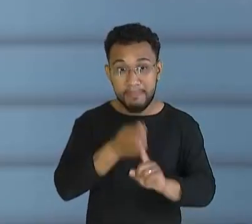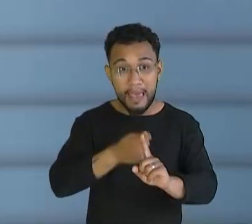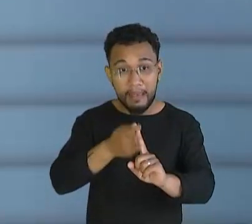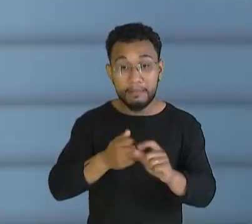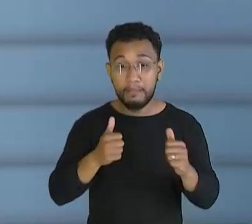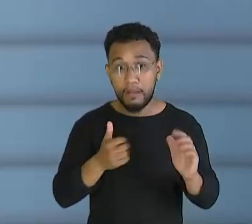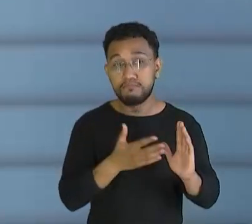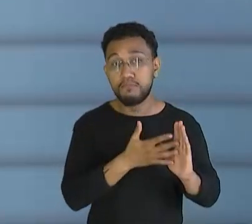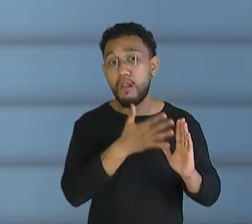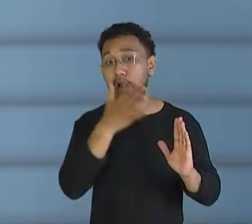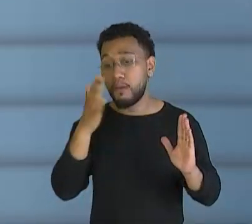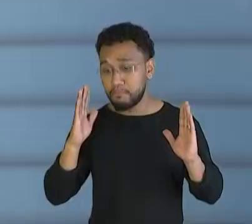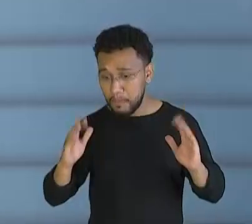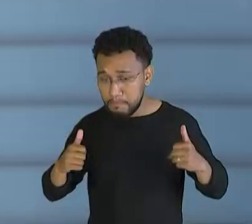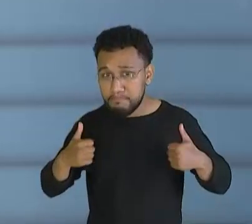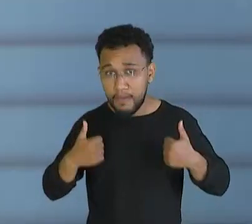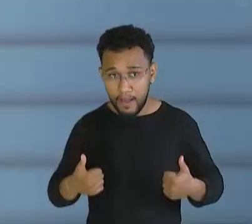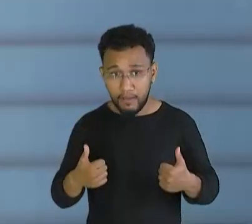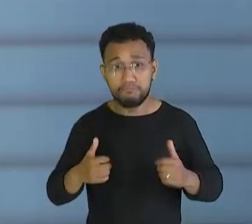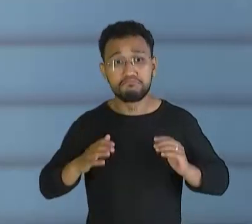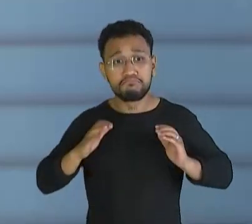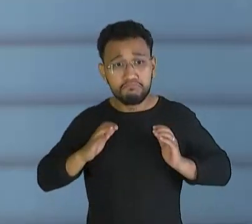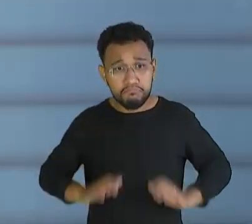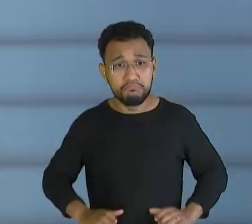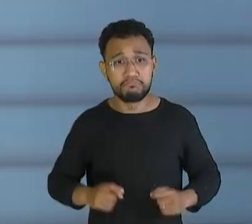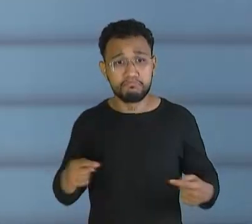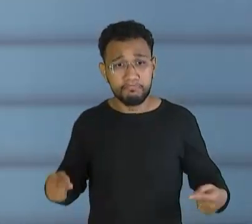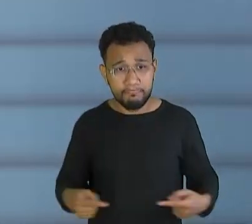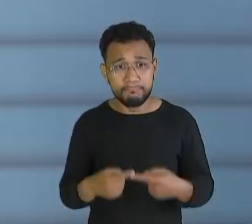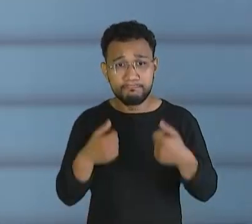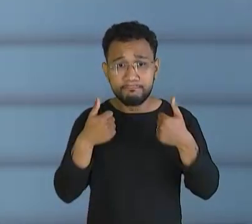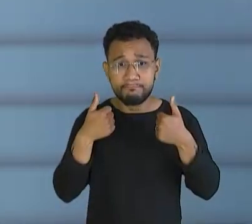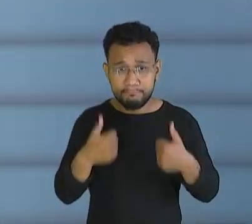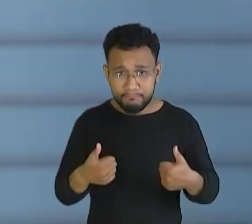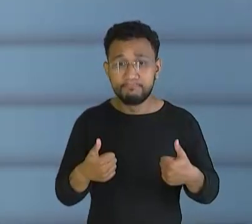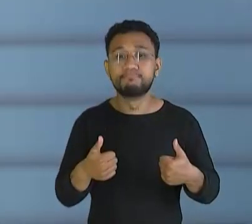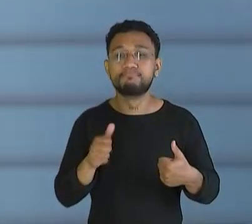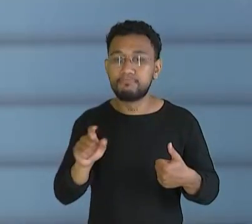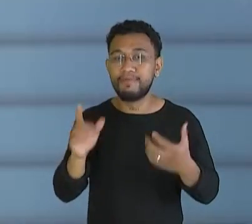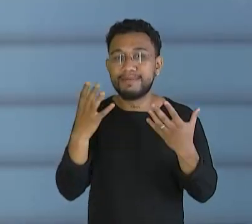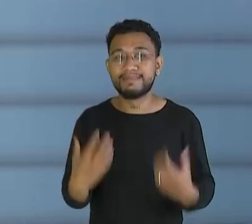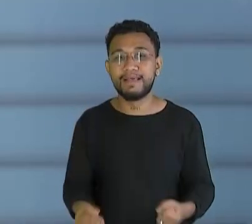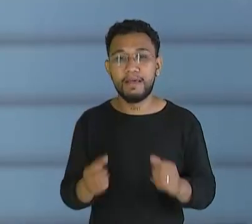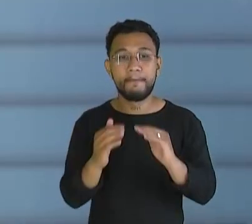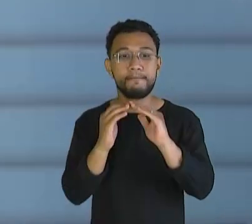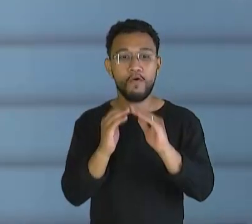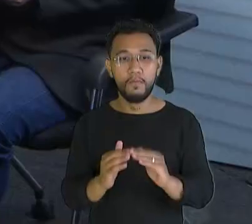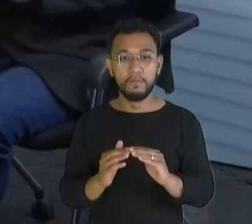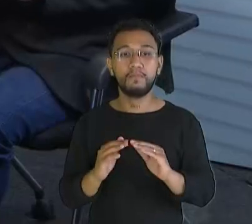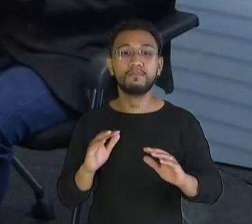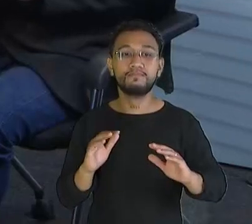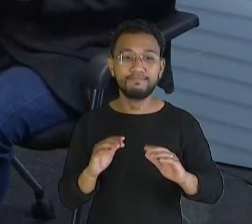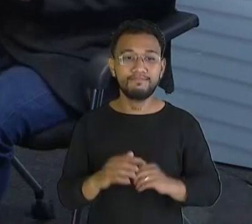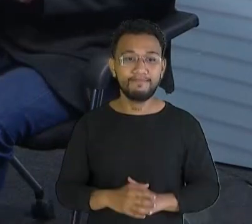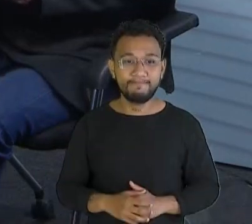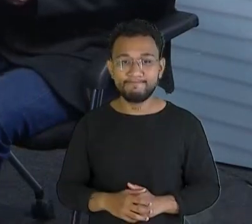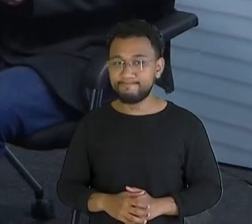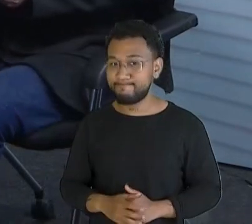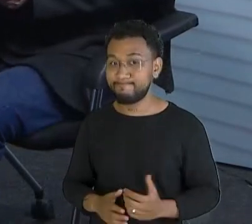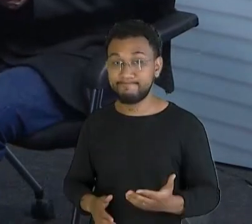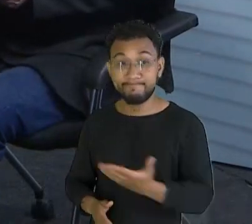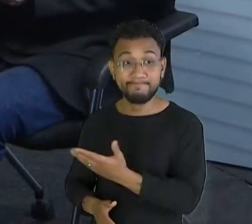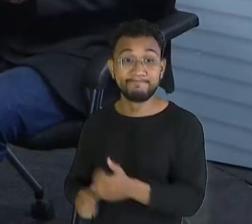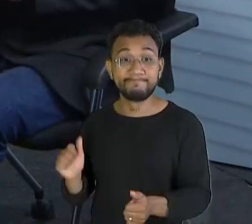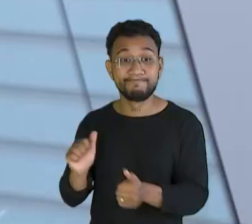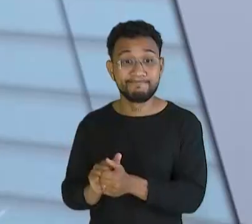se comportar de maneira adequada, ela é efetivada como morador da casa. Legal. Estou aqui com a Thaís Berdini, a presidente da